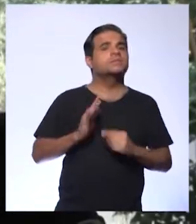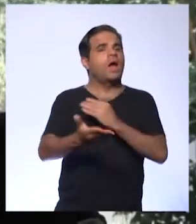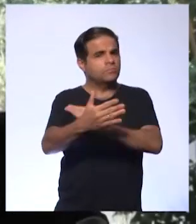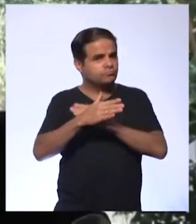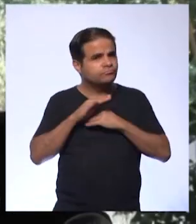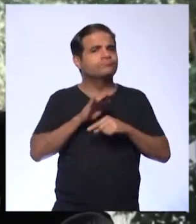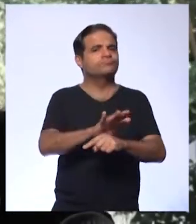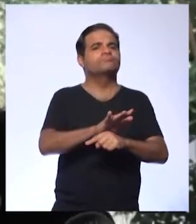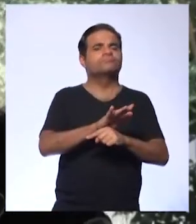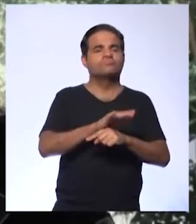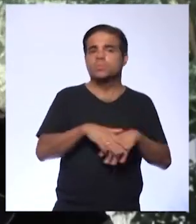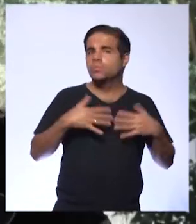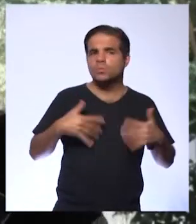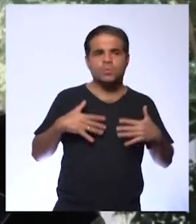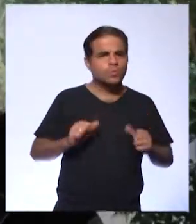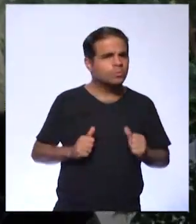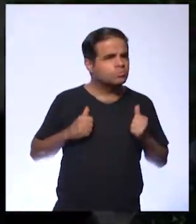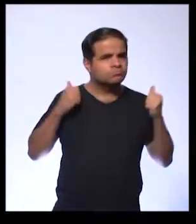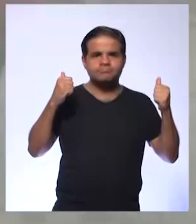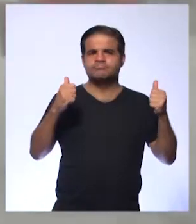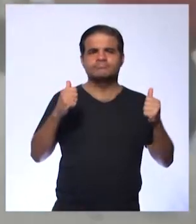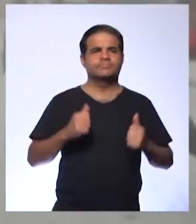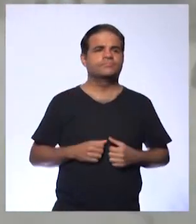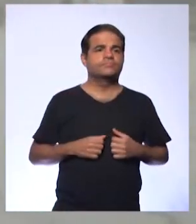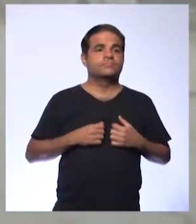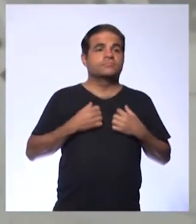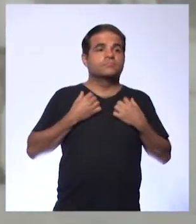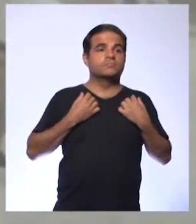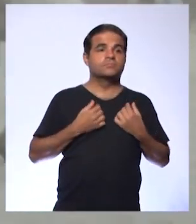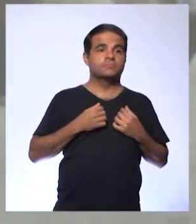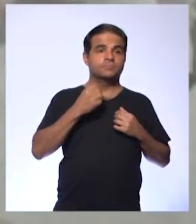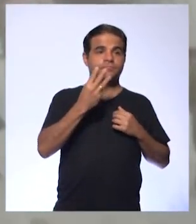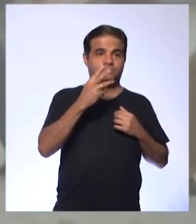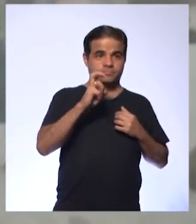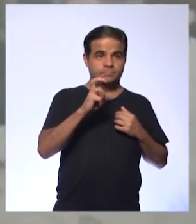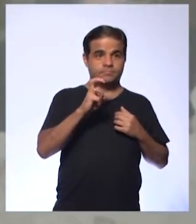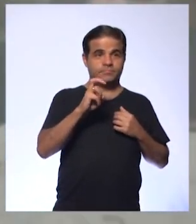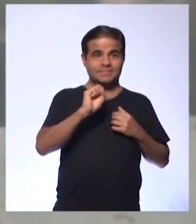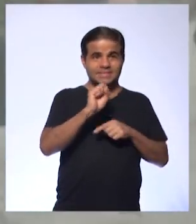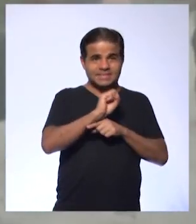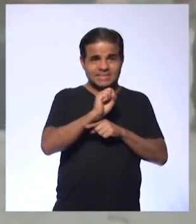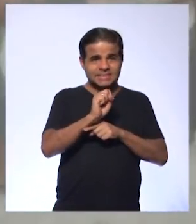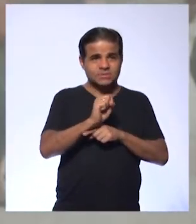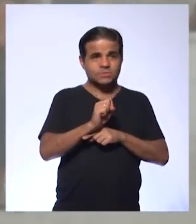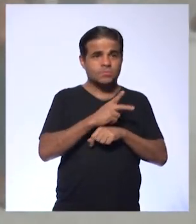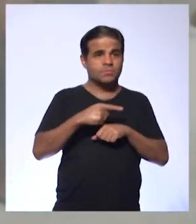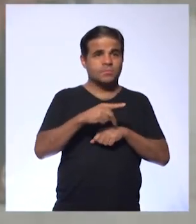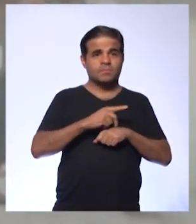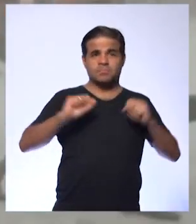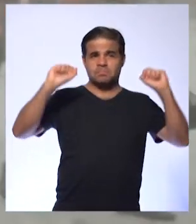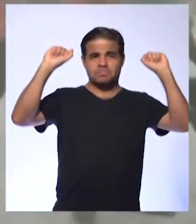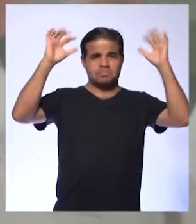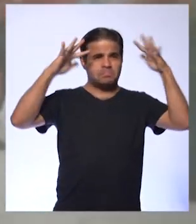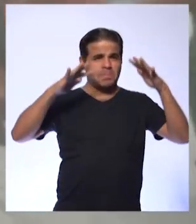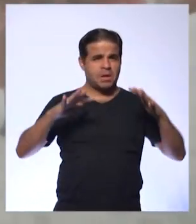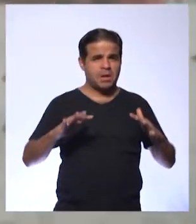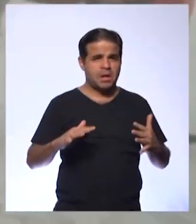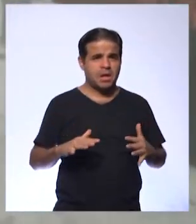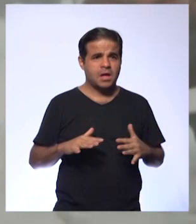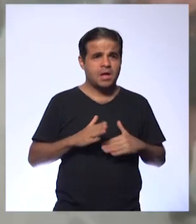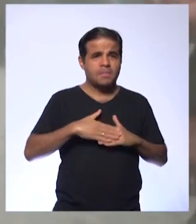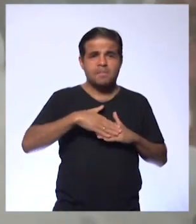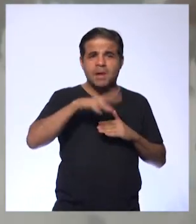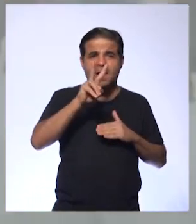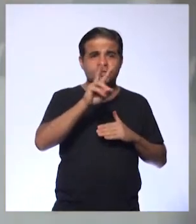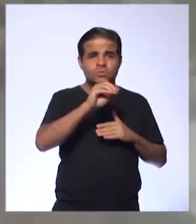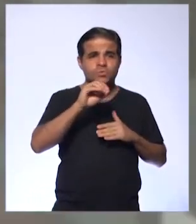ajudaram da melhor maneira possível. Em apenas 35 segundos, uma nação inteira veio abaixo. Mais de